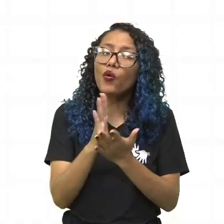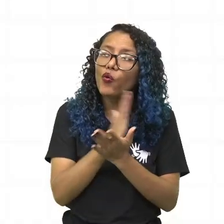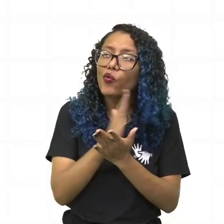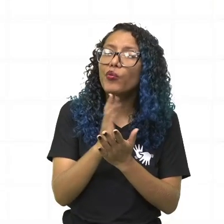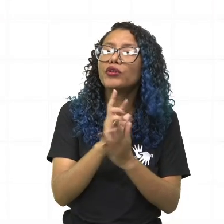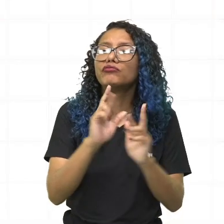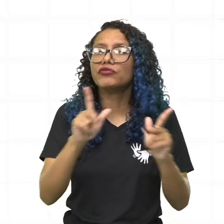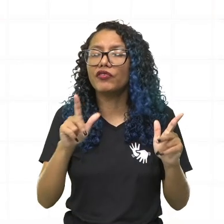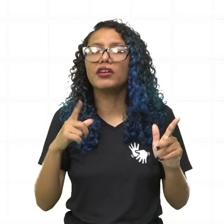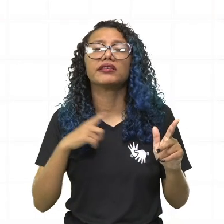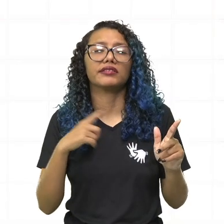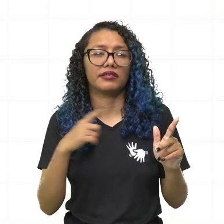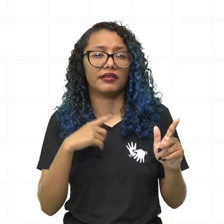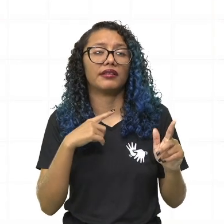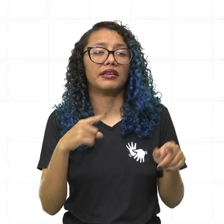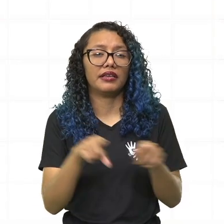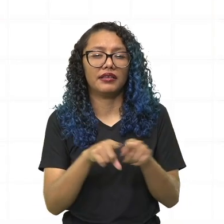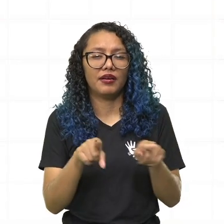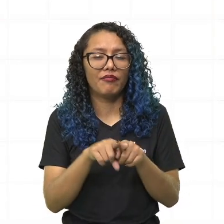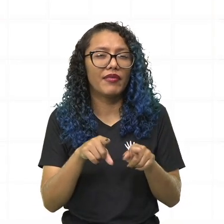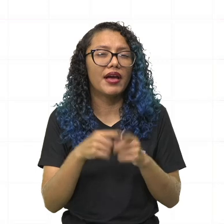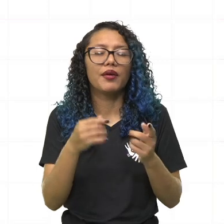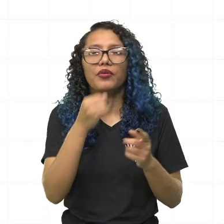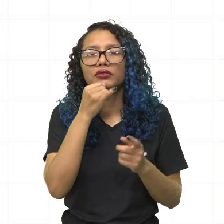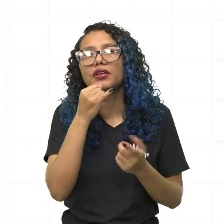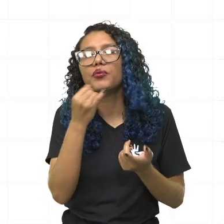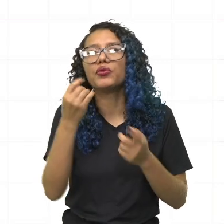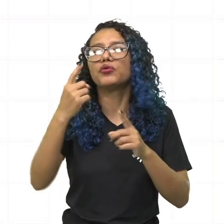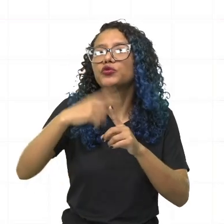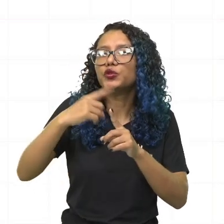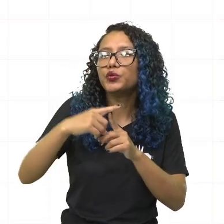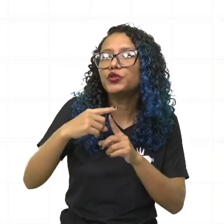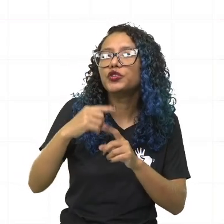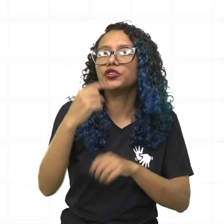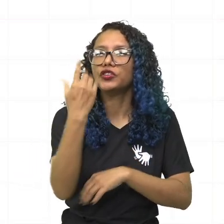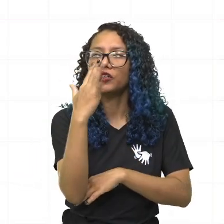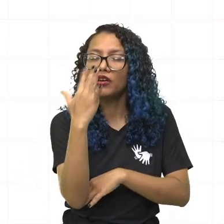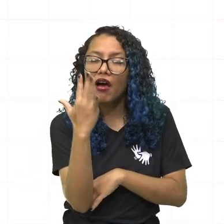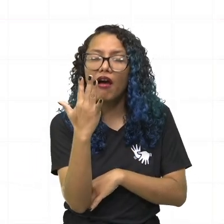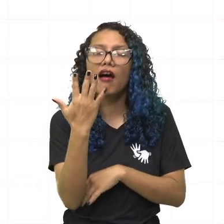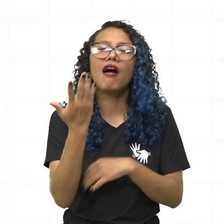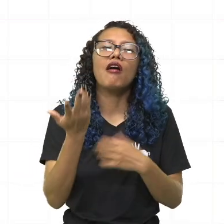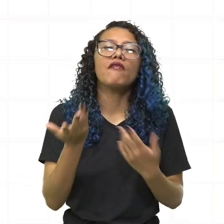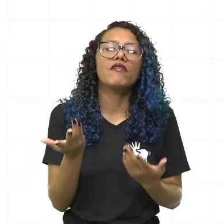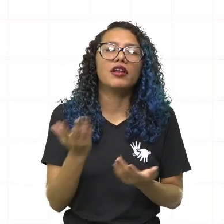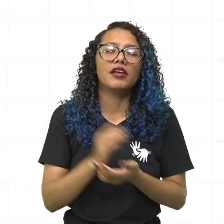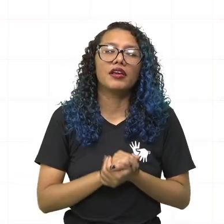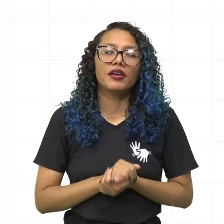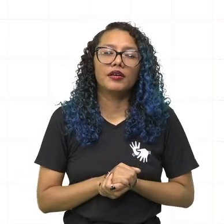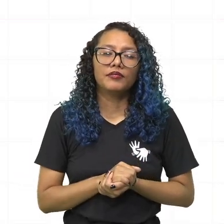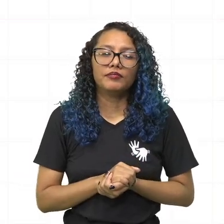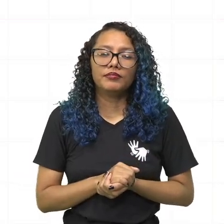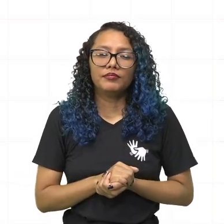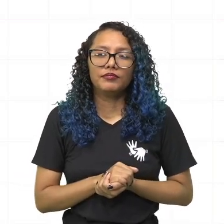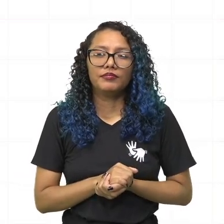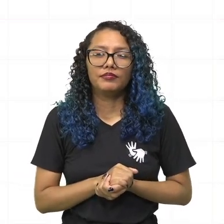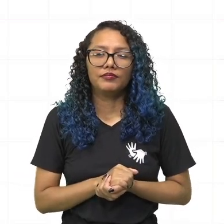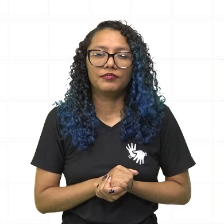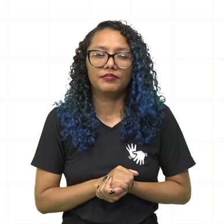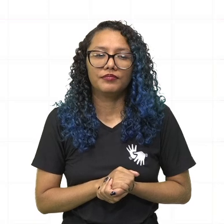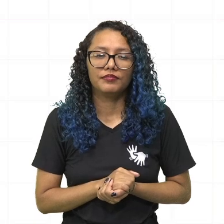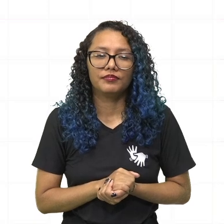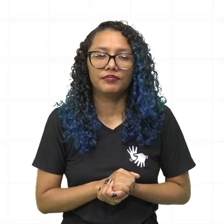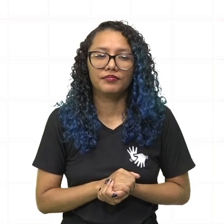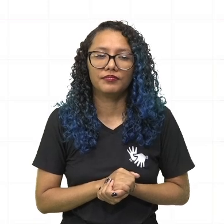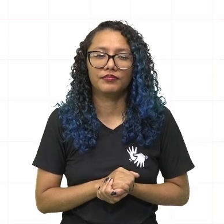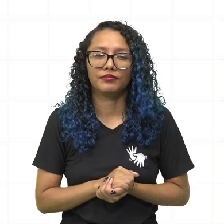diferença nos tipos de árvores que aparecem por ali, né? A gente já sabe muito bem que as áreas, a vegetação